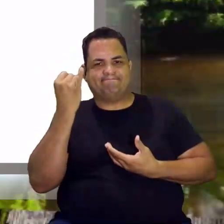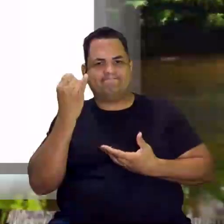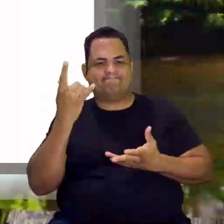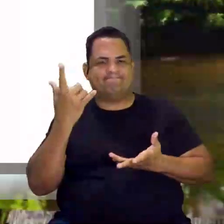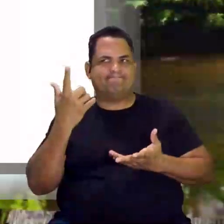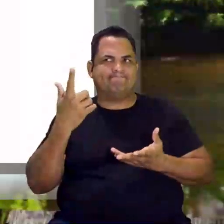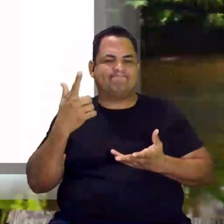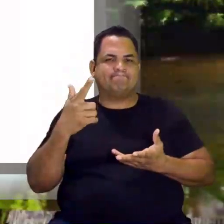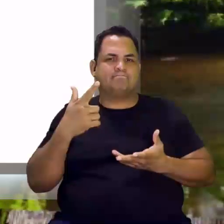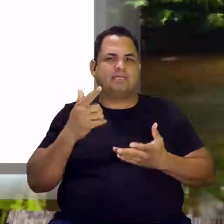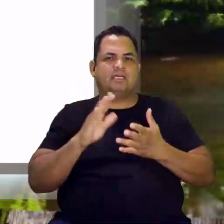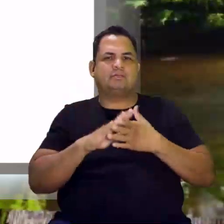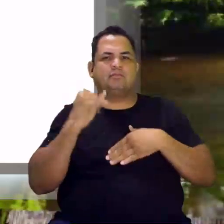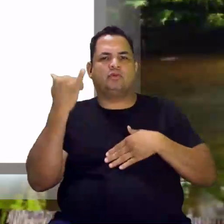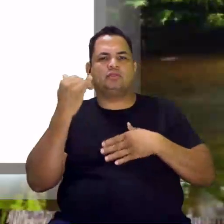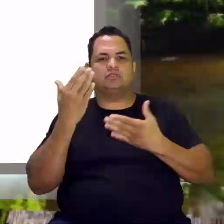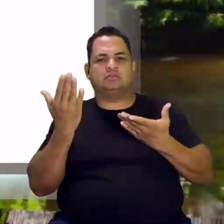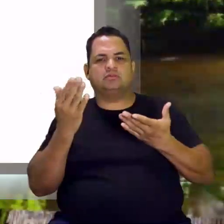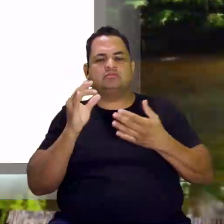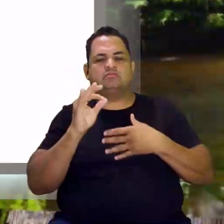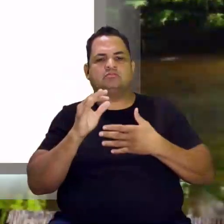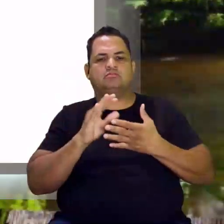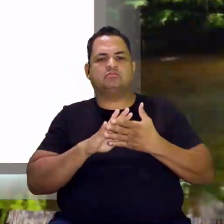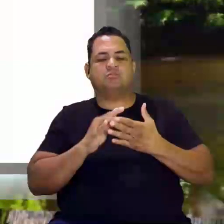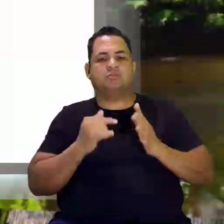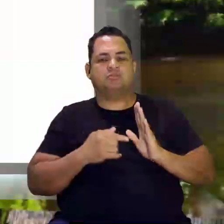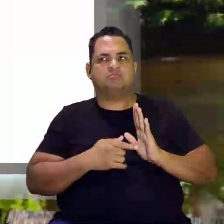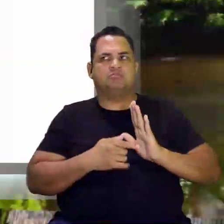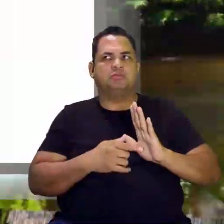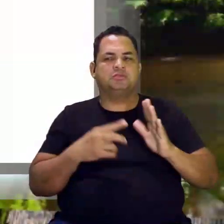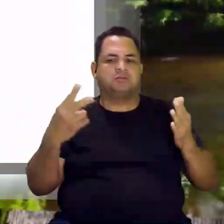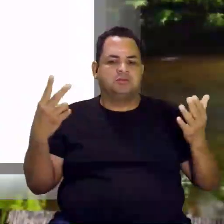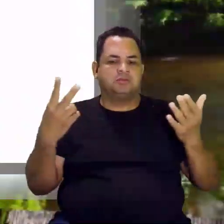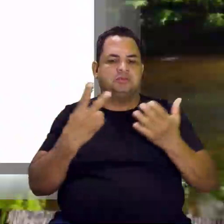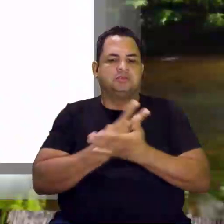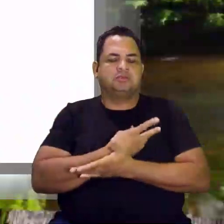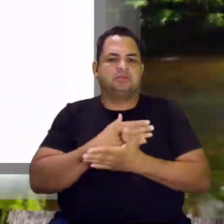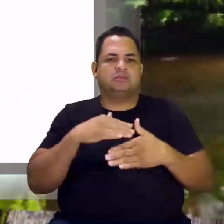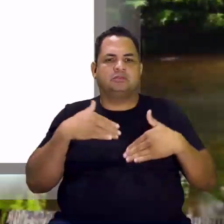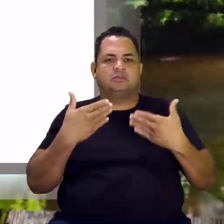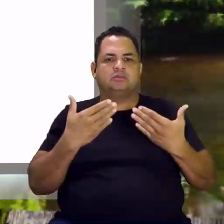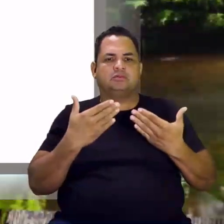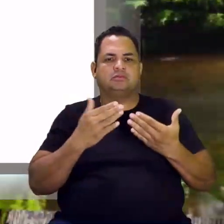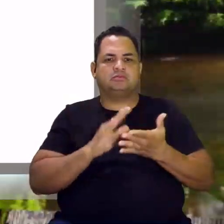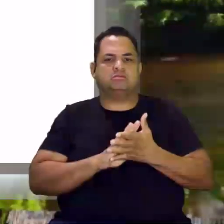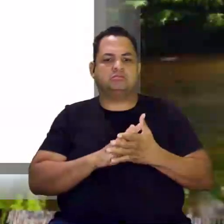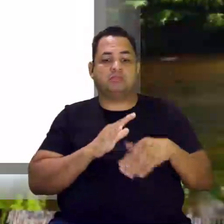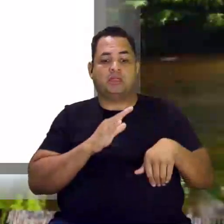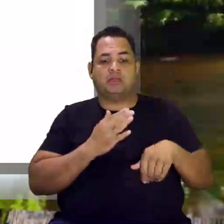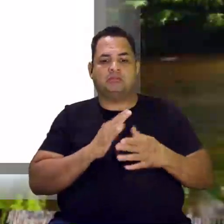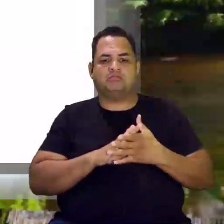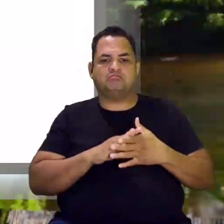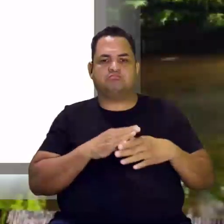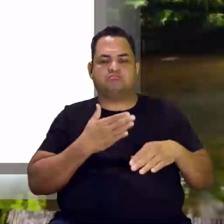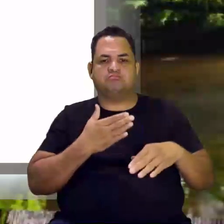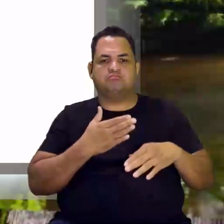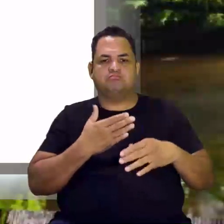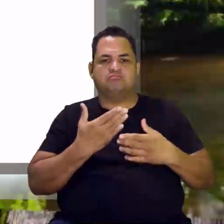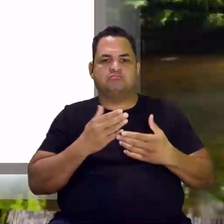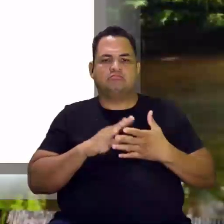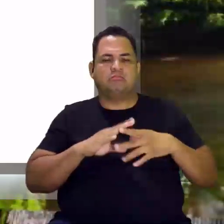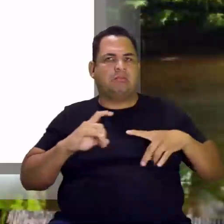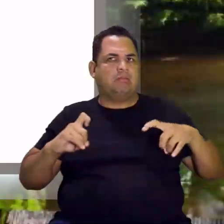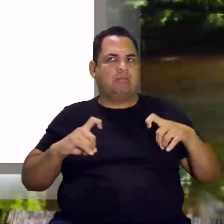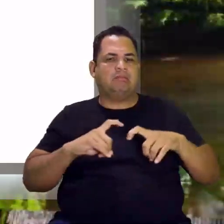ela não possa trazer uma situação, como a gente falou ali no início da aula, letal. As bactérias, elas não são assim